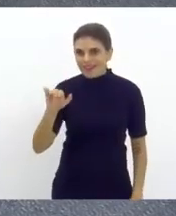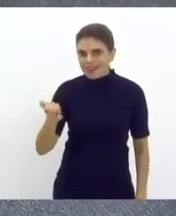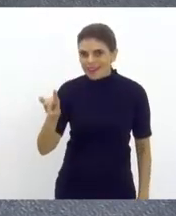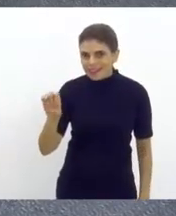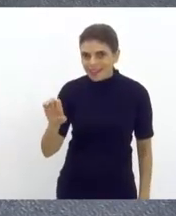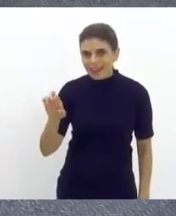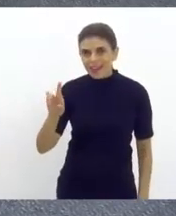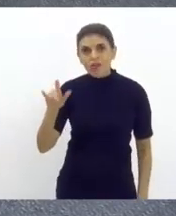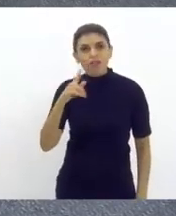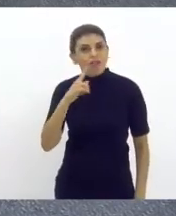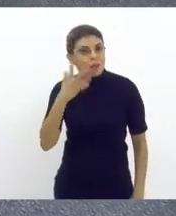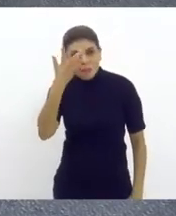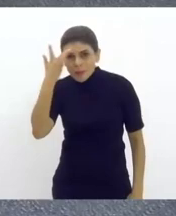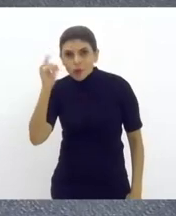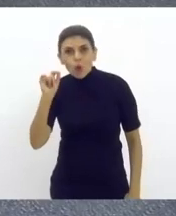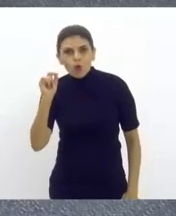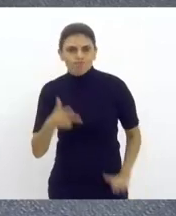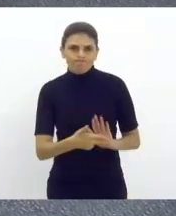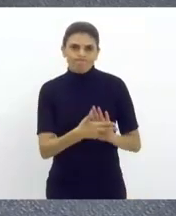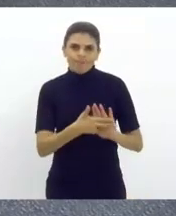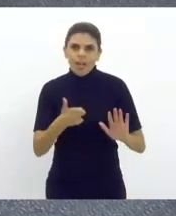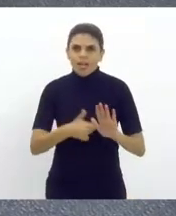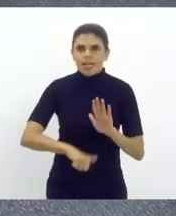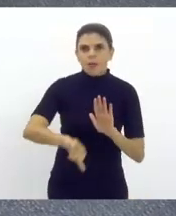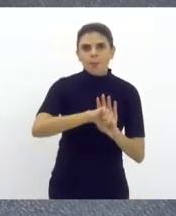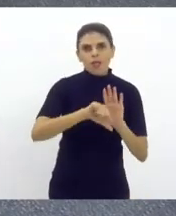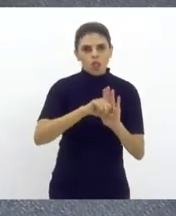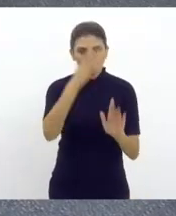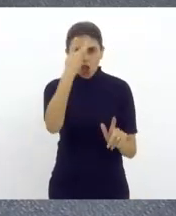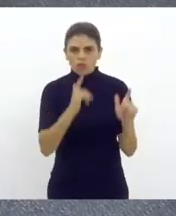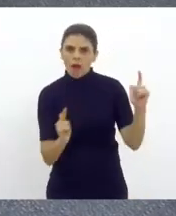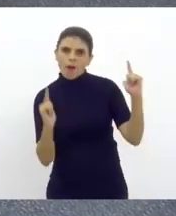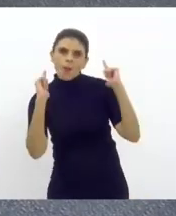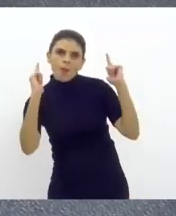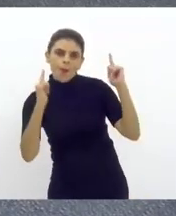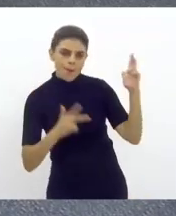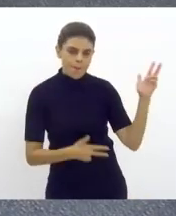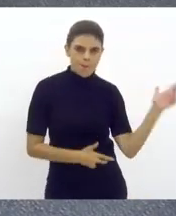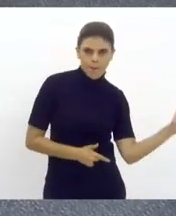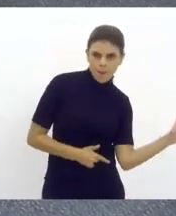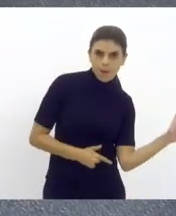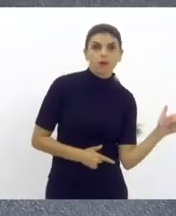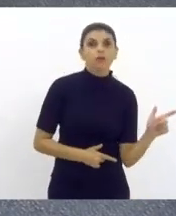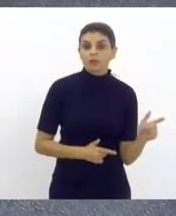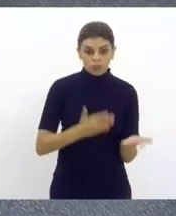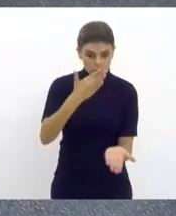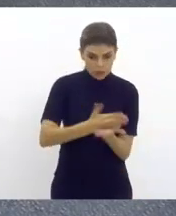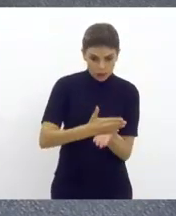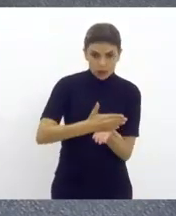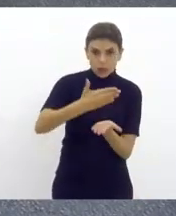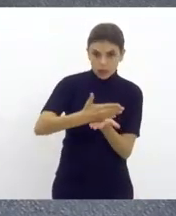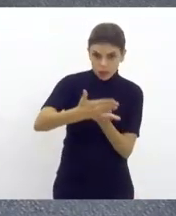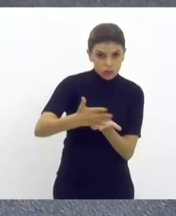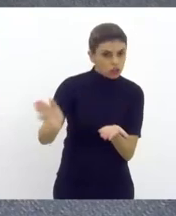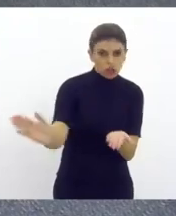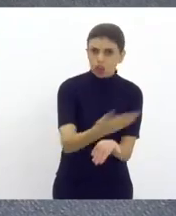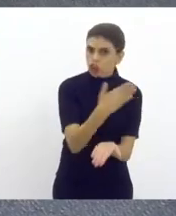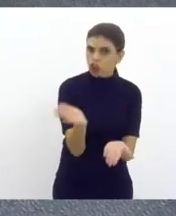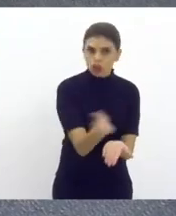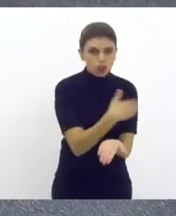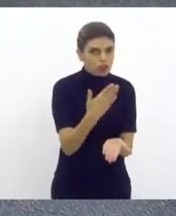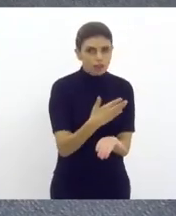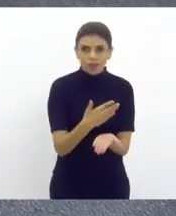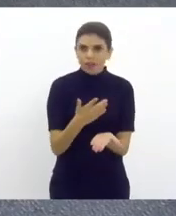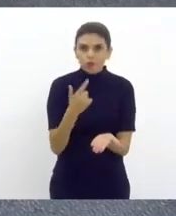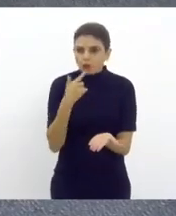de criminosos então nós precisamos combater primeiramente tirando as barricadas porque lá não